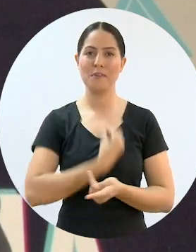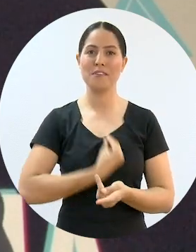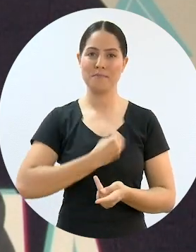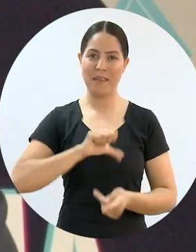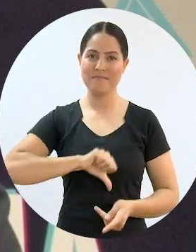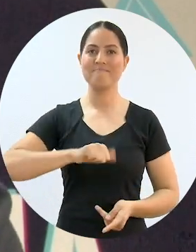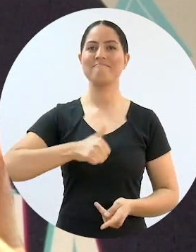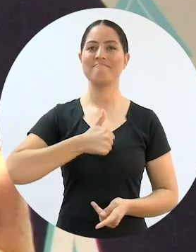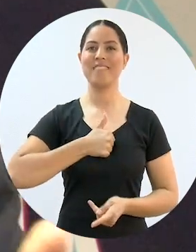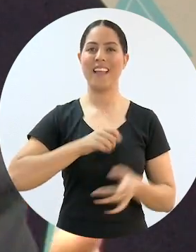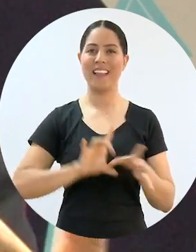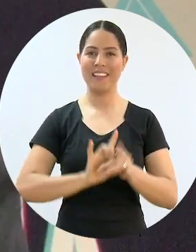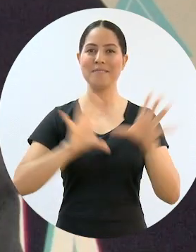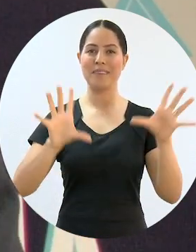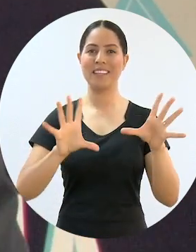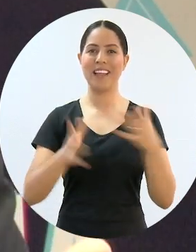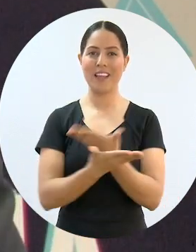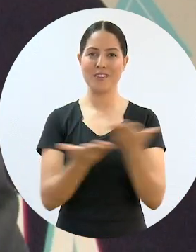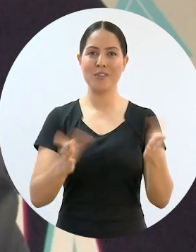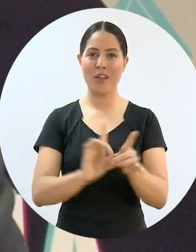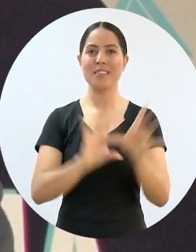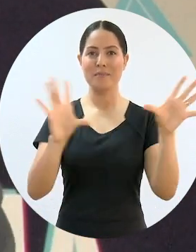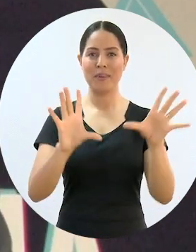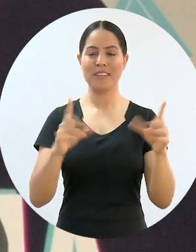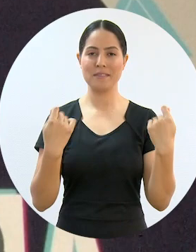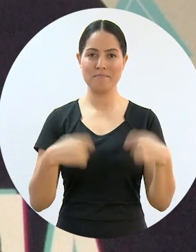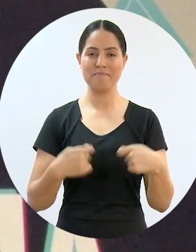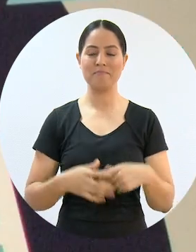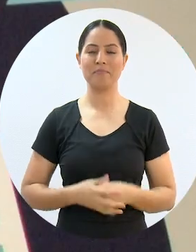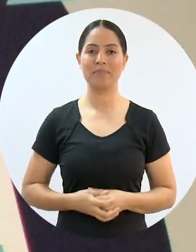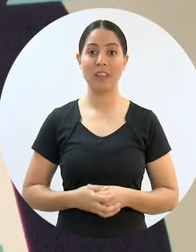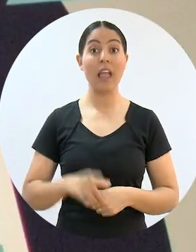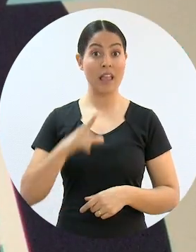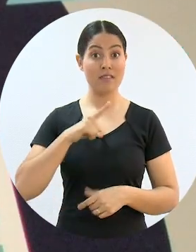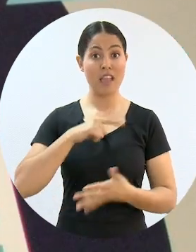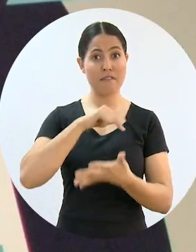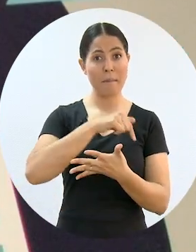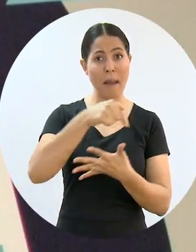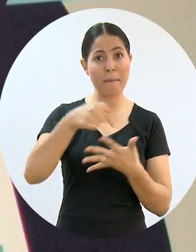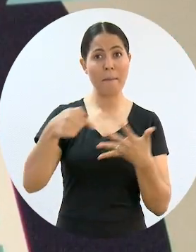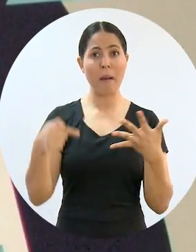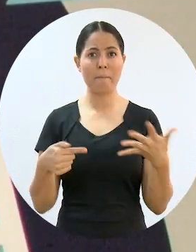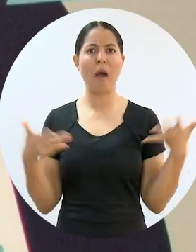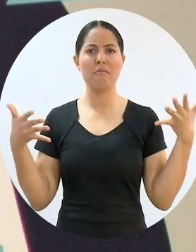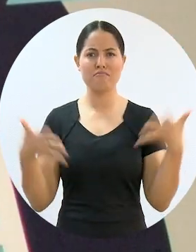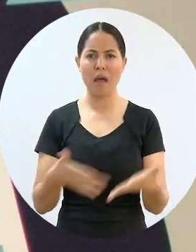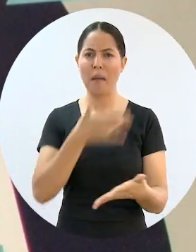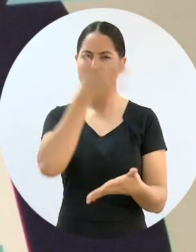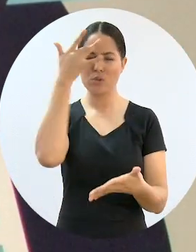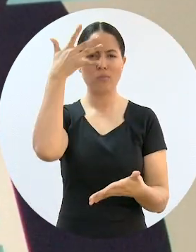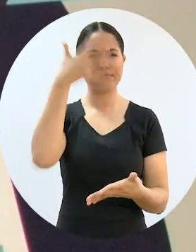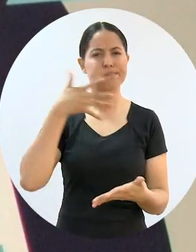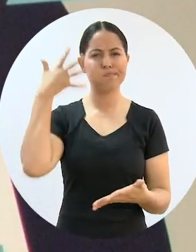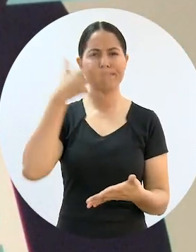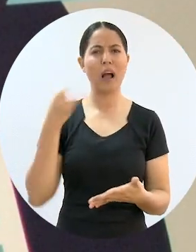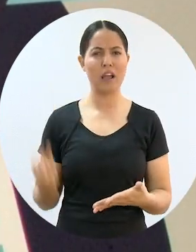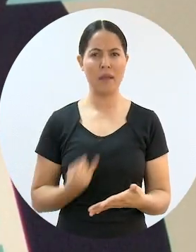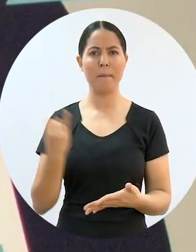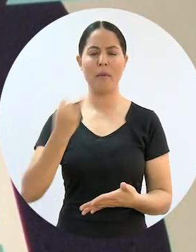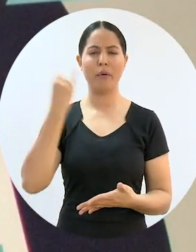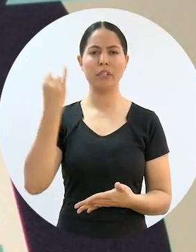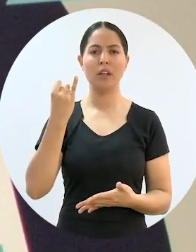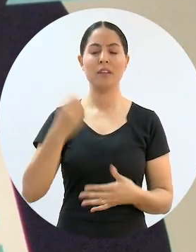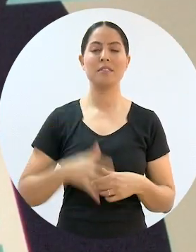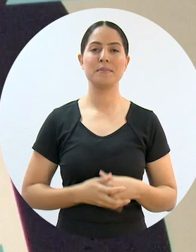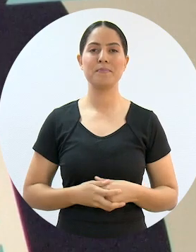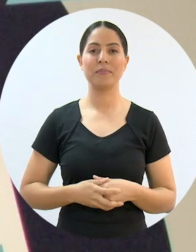humano, ao nosso bem-estar, à nossa liberdade, à nossa democracia. Tivemos participações e falas importantes, além de